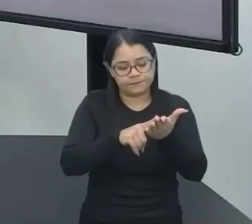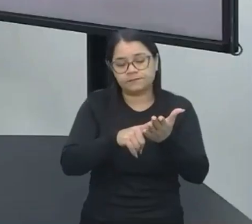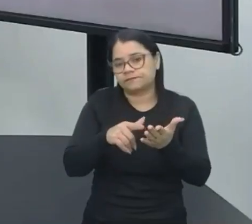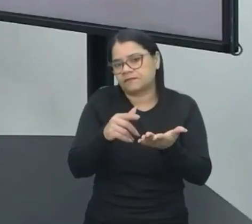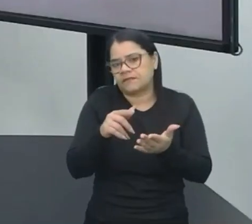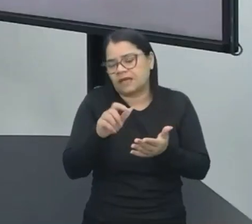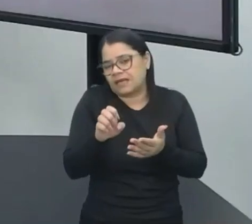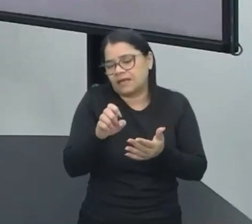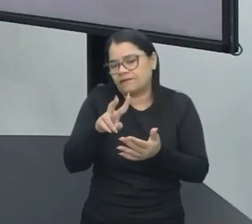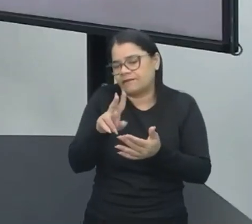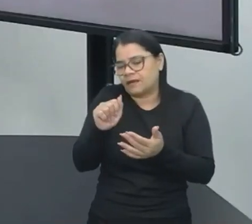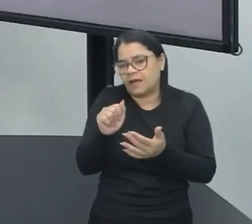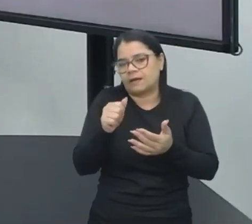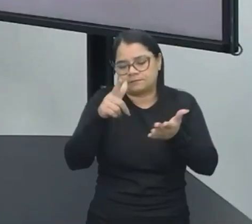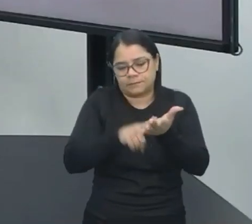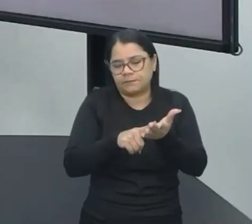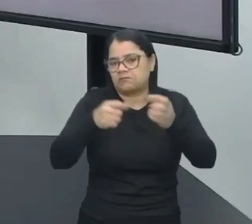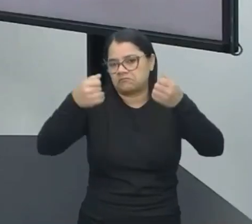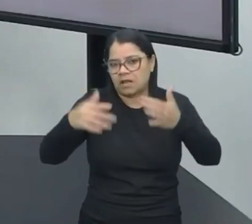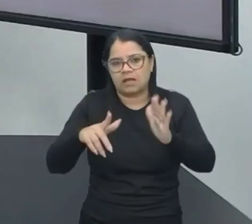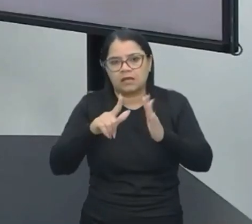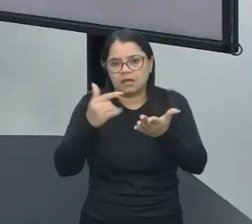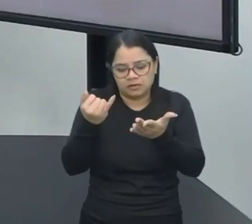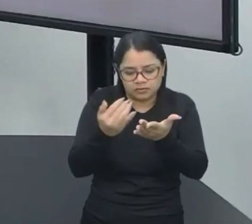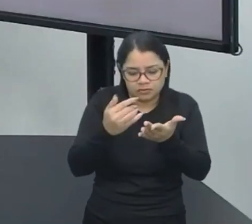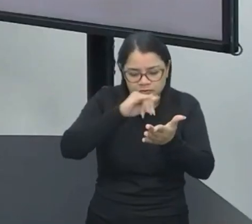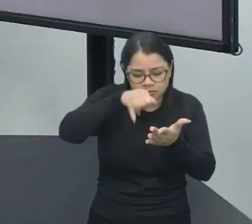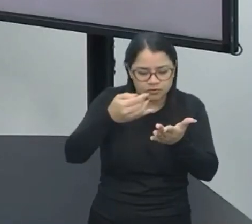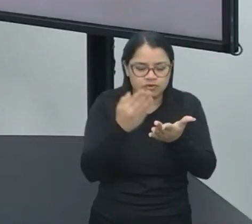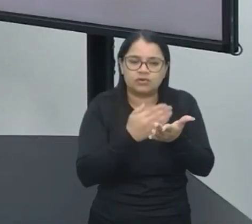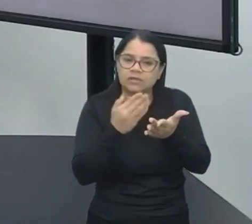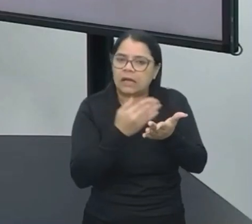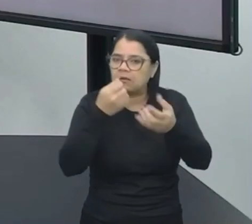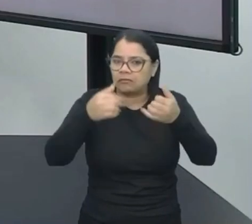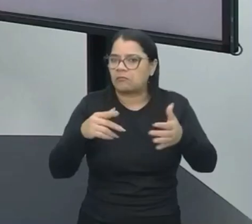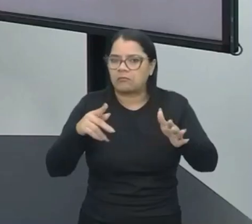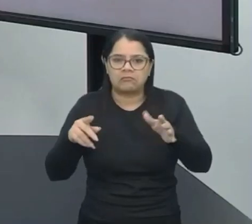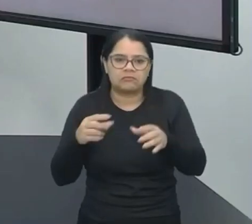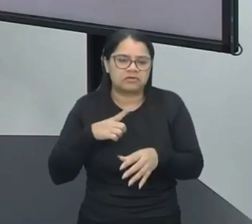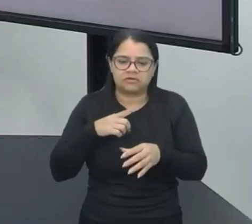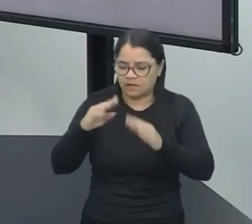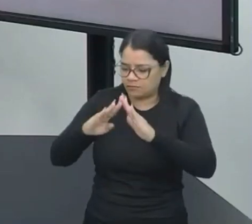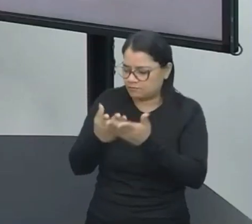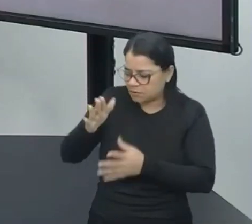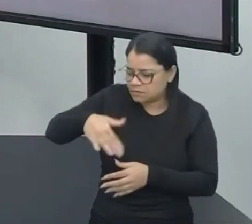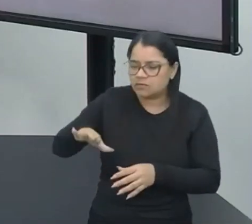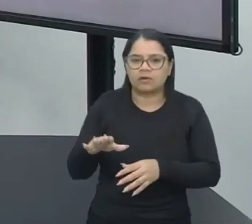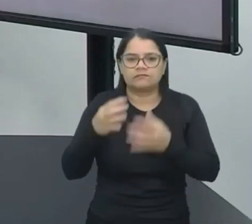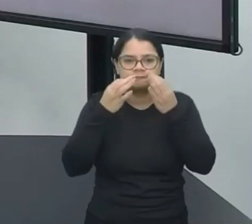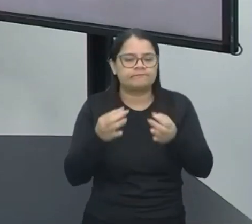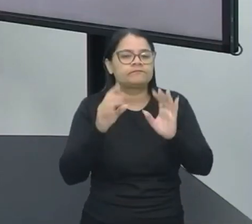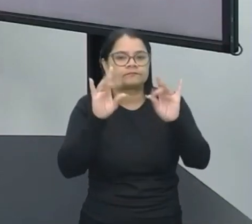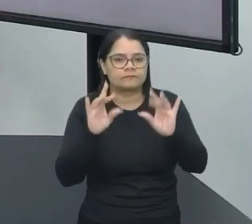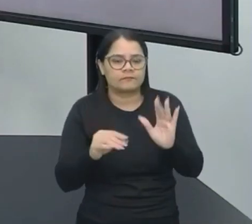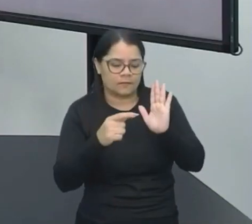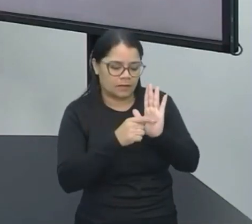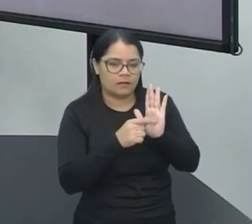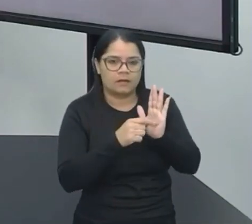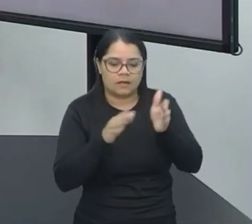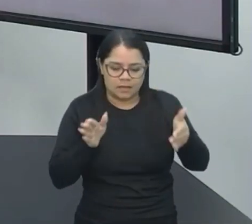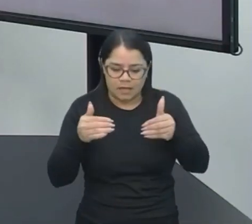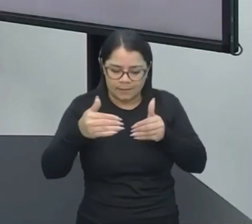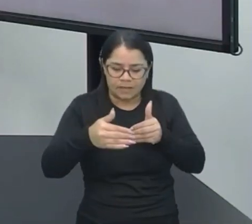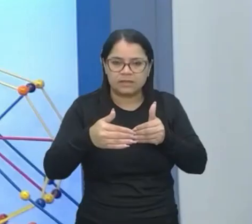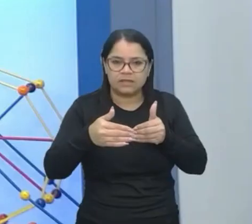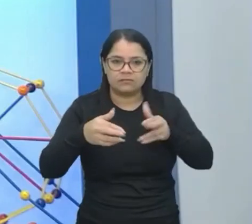ser o EVA, papelão, jornal, o que tiver disponível na escola. E uma atenção especial com a Shield e a bateria da